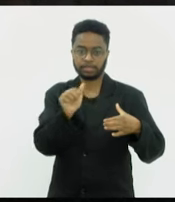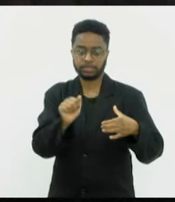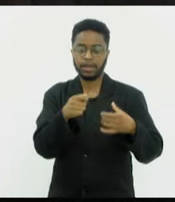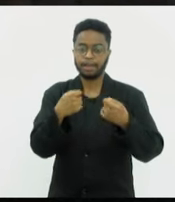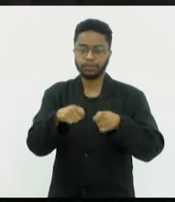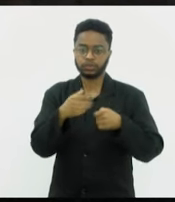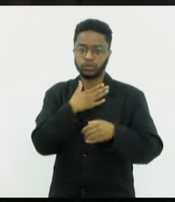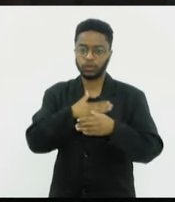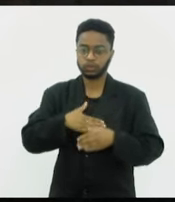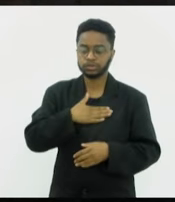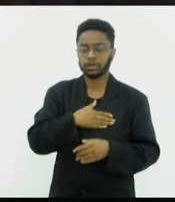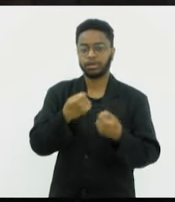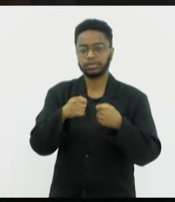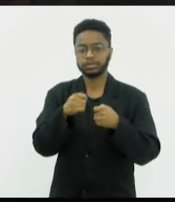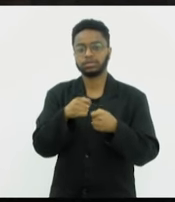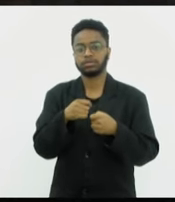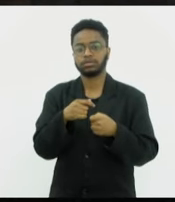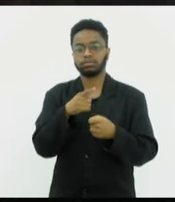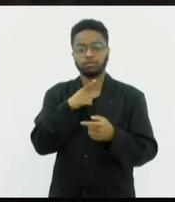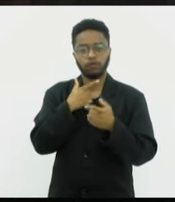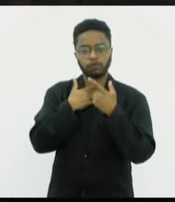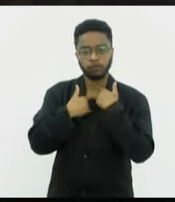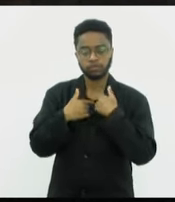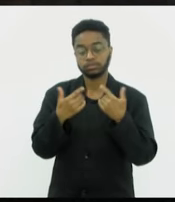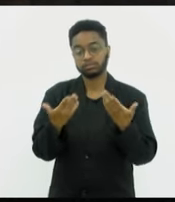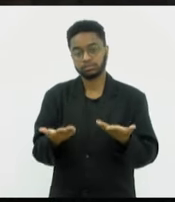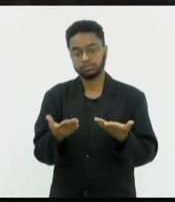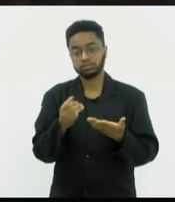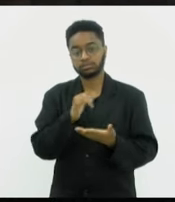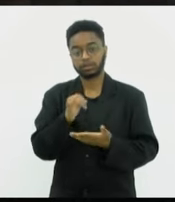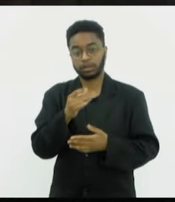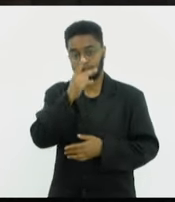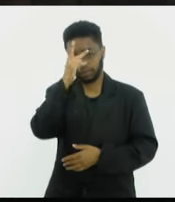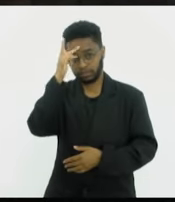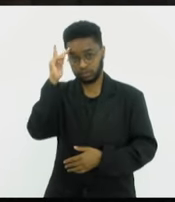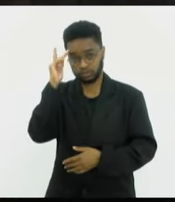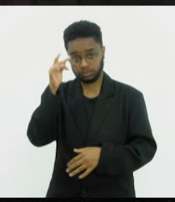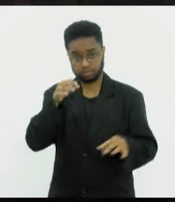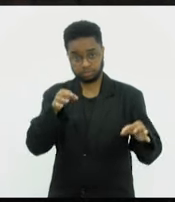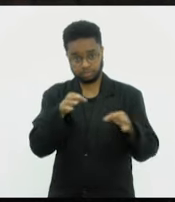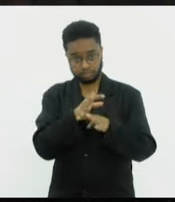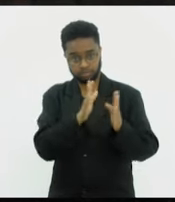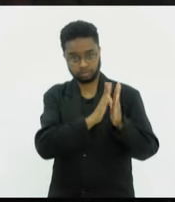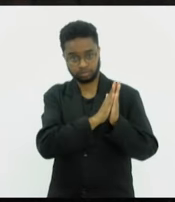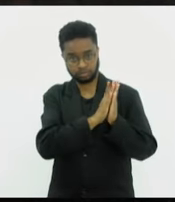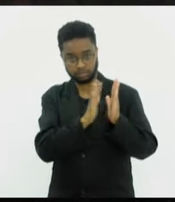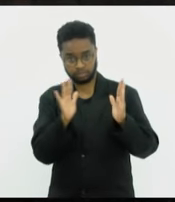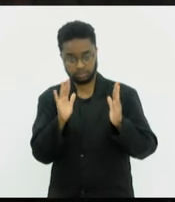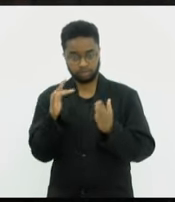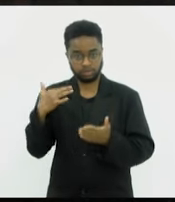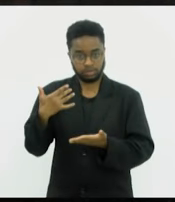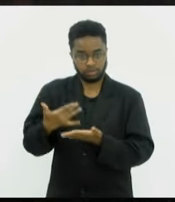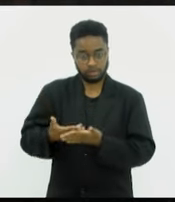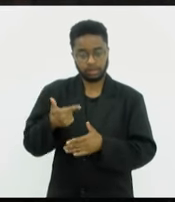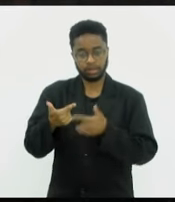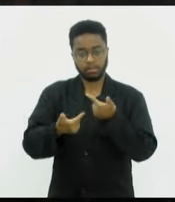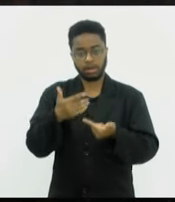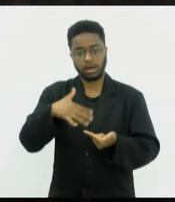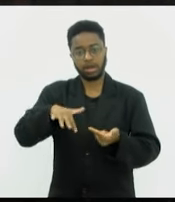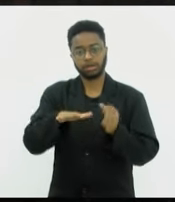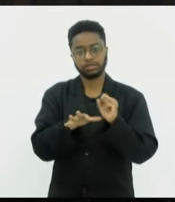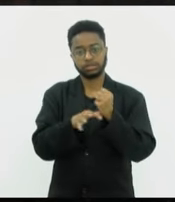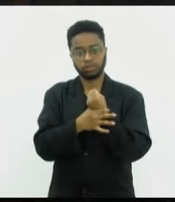tem que gostar. Portanto, a partir do momento que o cara cumpre o seu expediente nas forças de segurança,